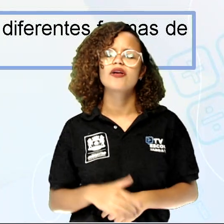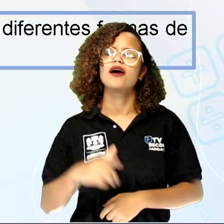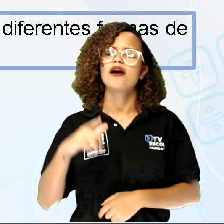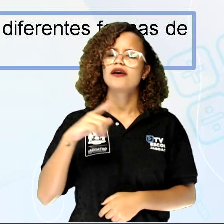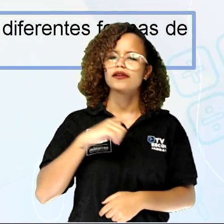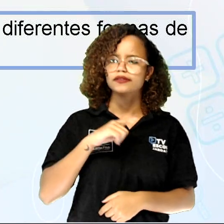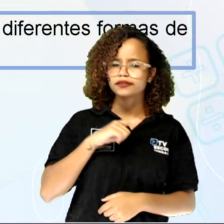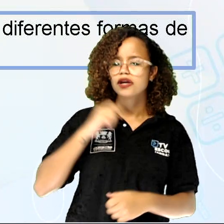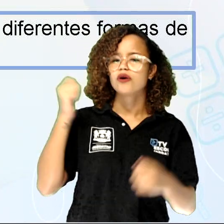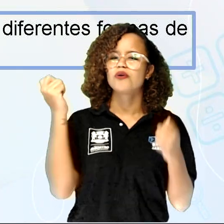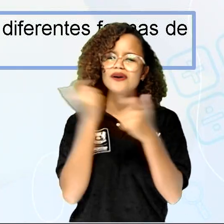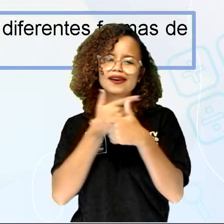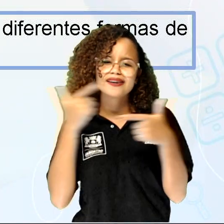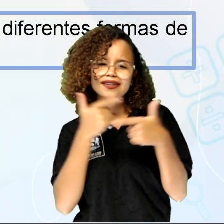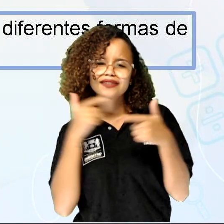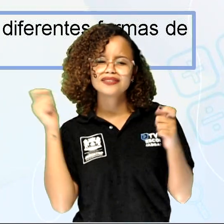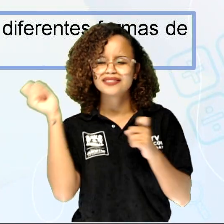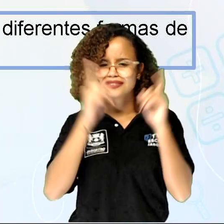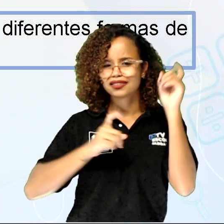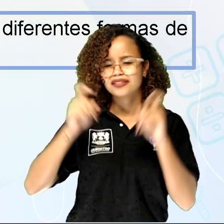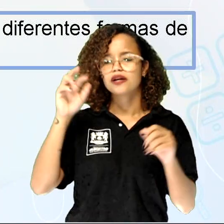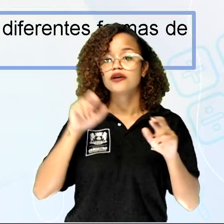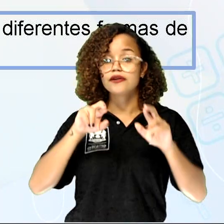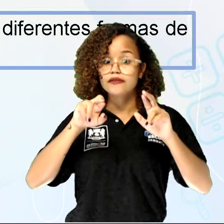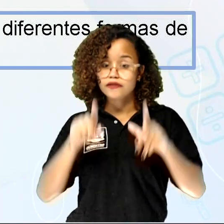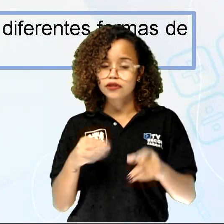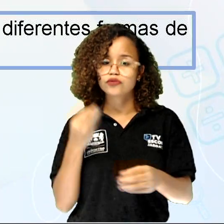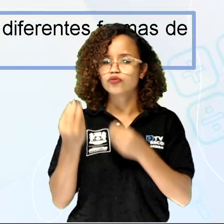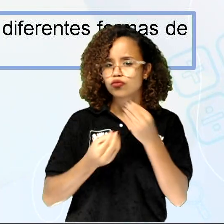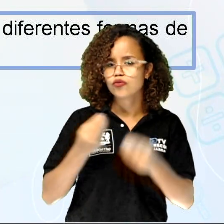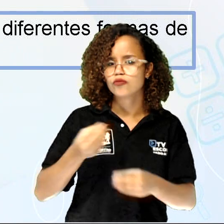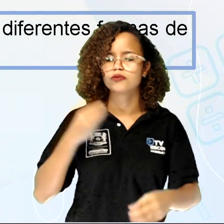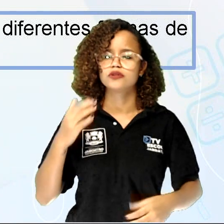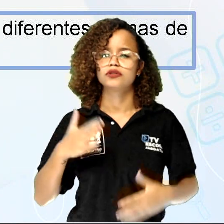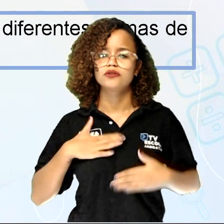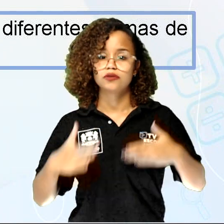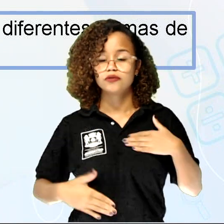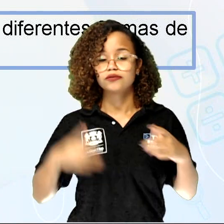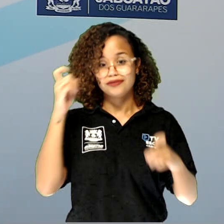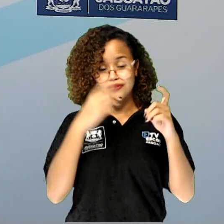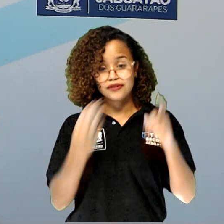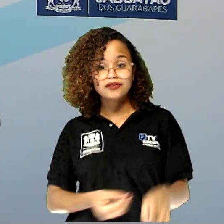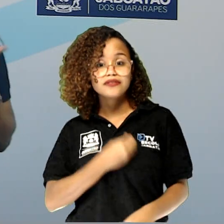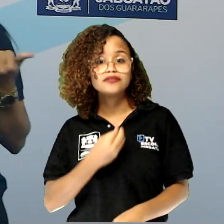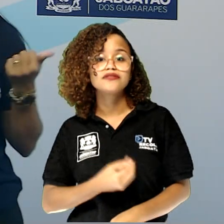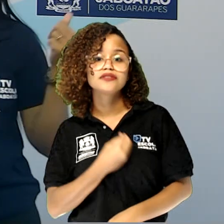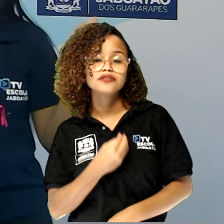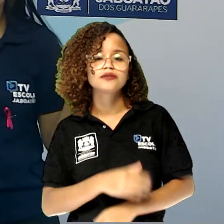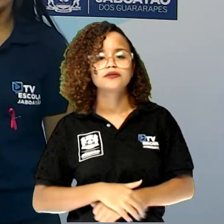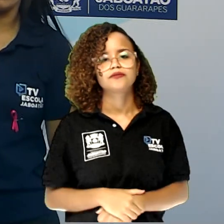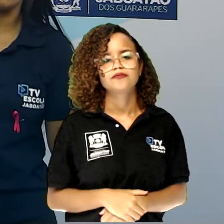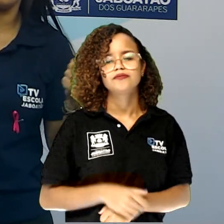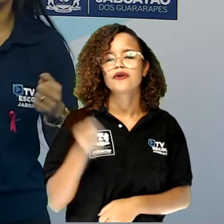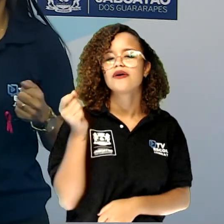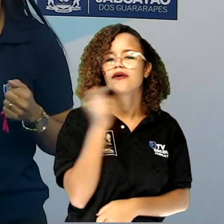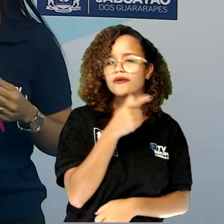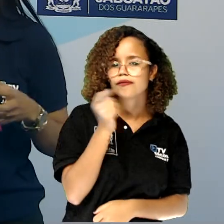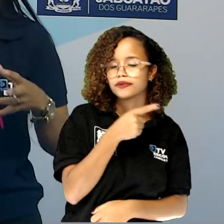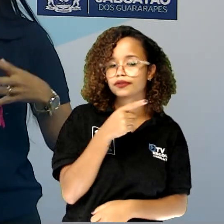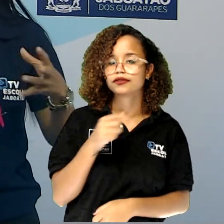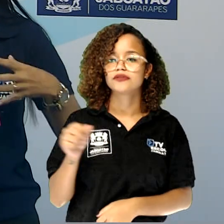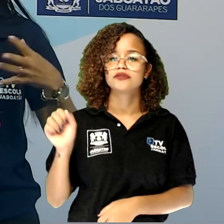Transporta através do riso uma expressão sobre de diferentes formas de comportamentos e expressões da vida. A piada, né, do início do